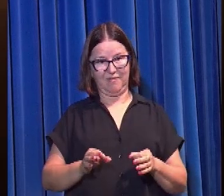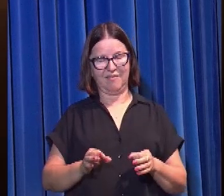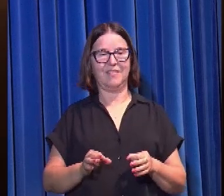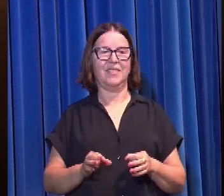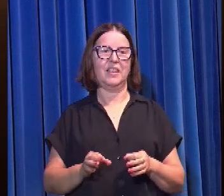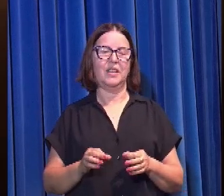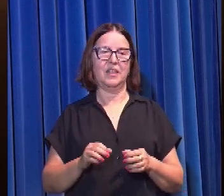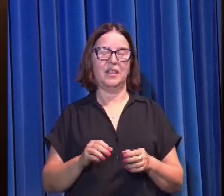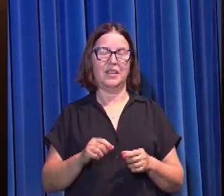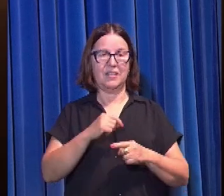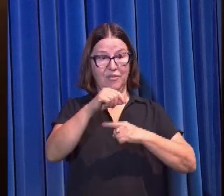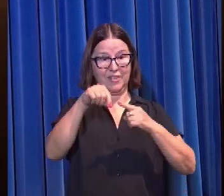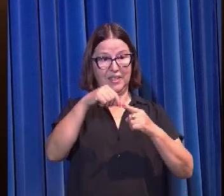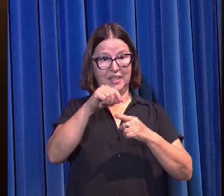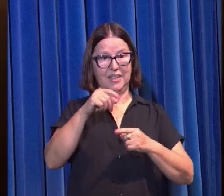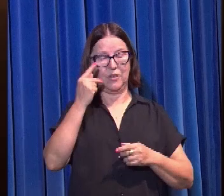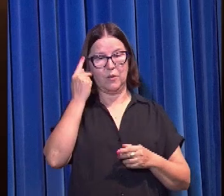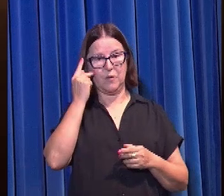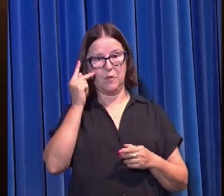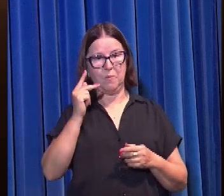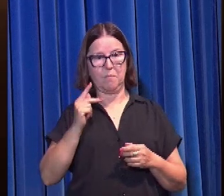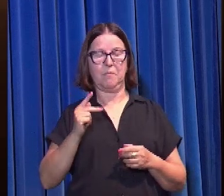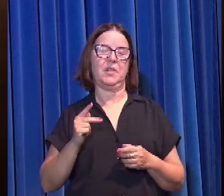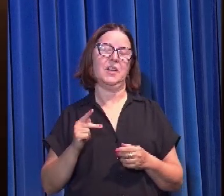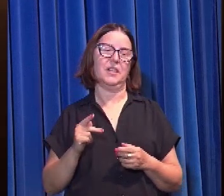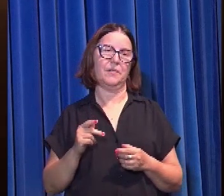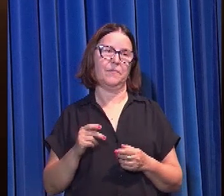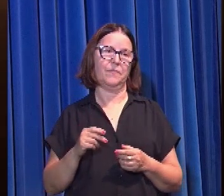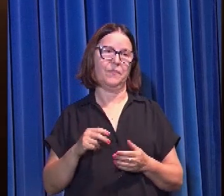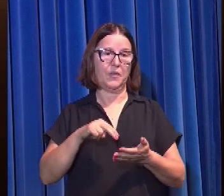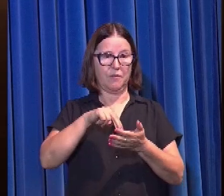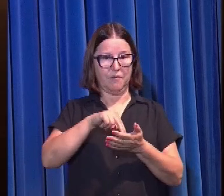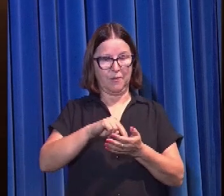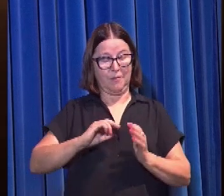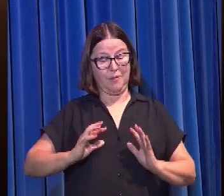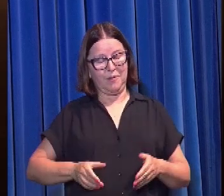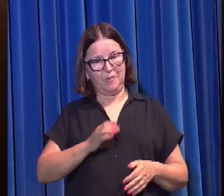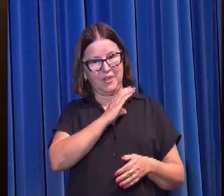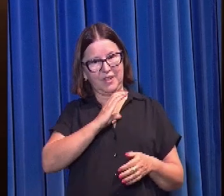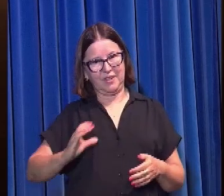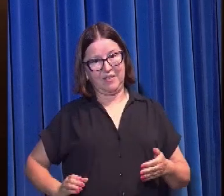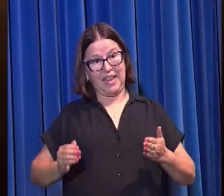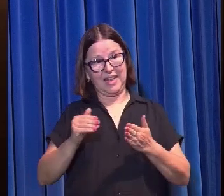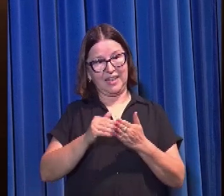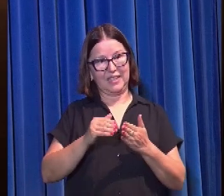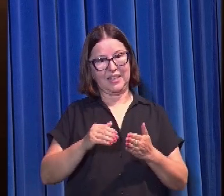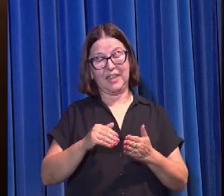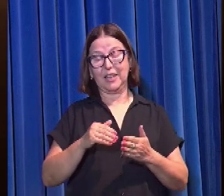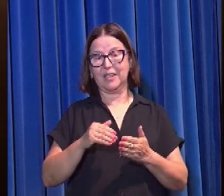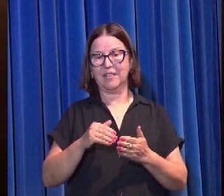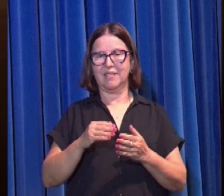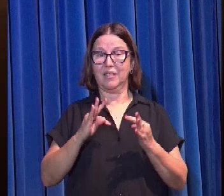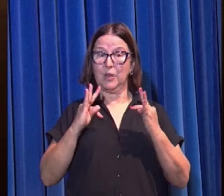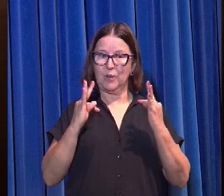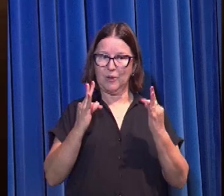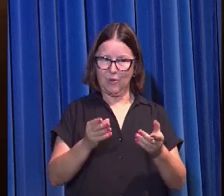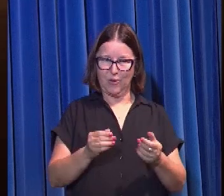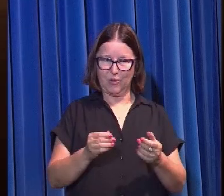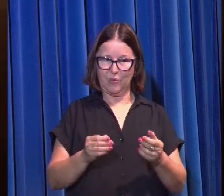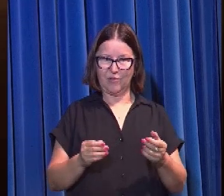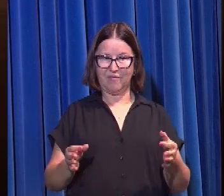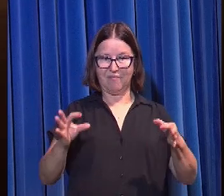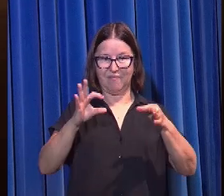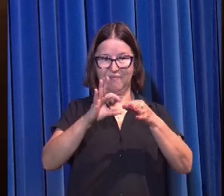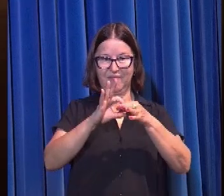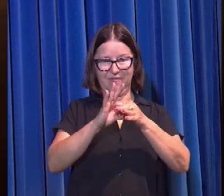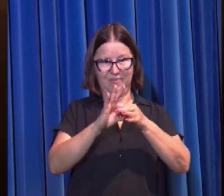serviço, para a edificação do corpo de Cristo, até que todos cheguemos à unidade da fé e